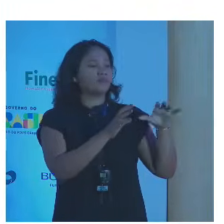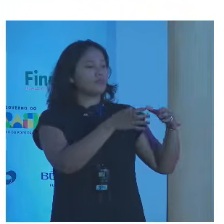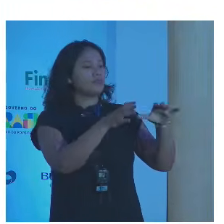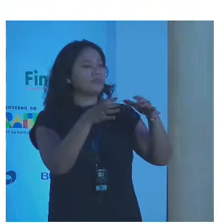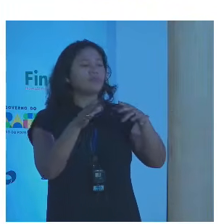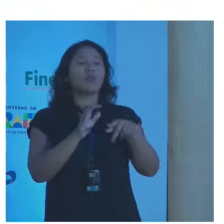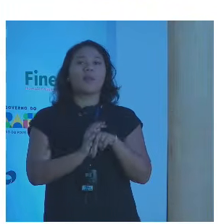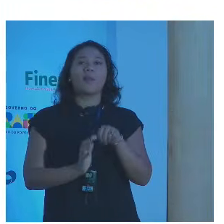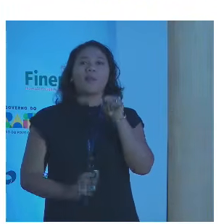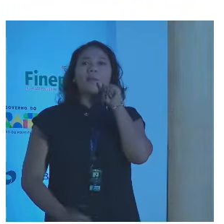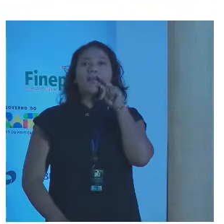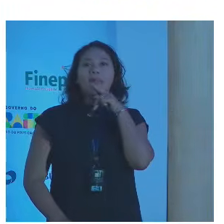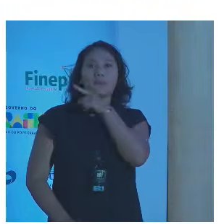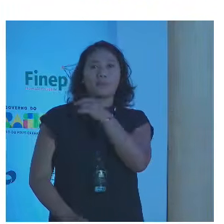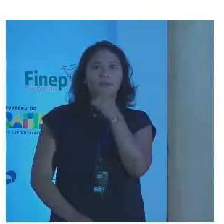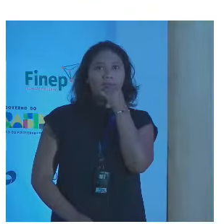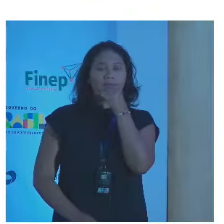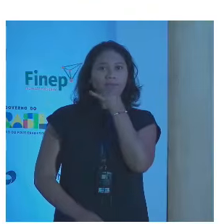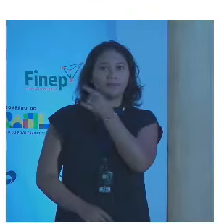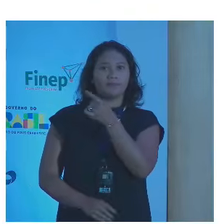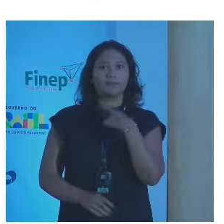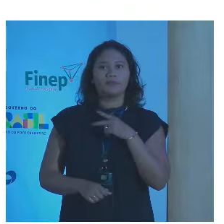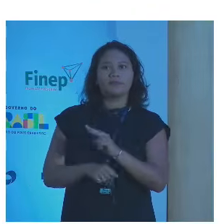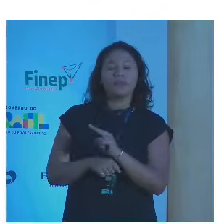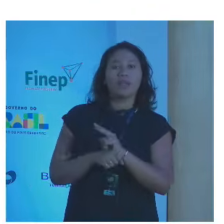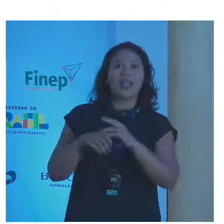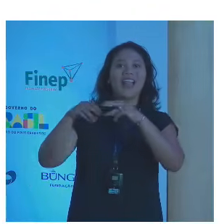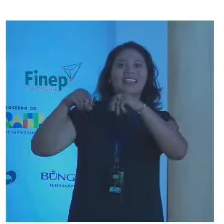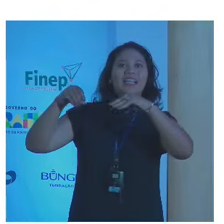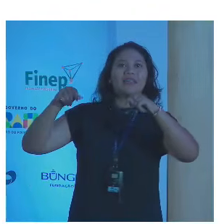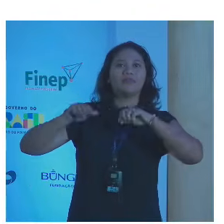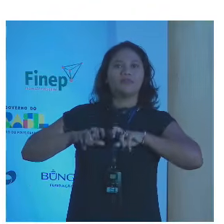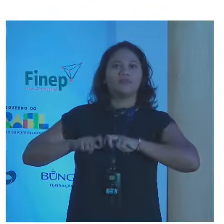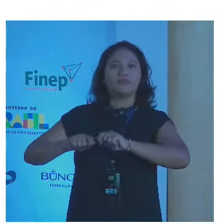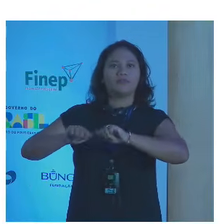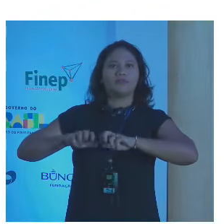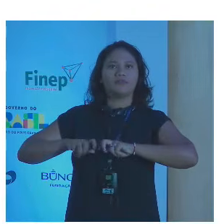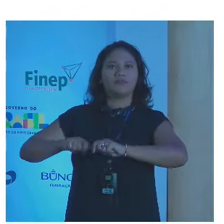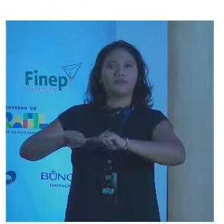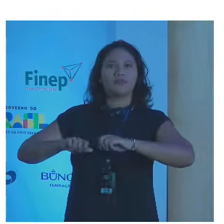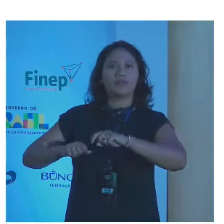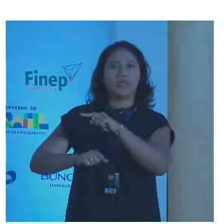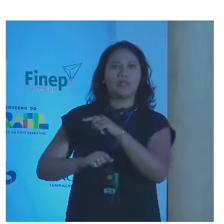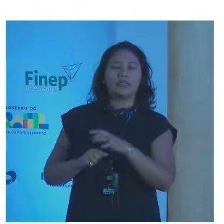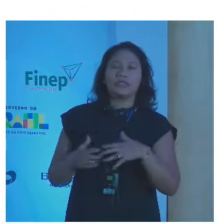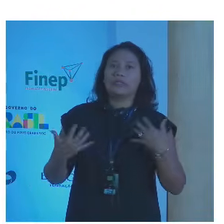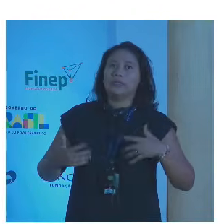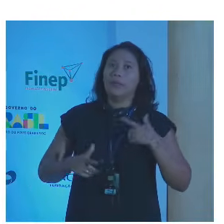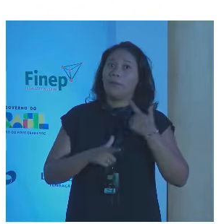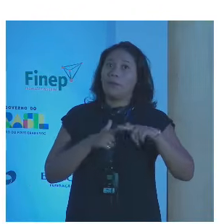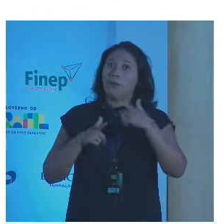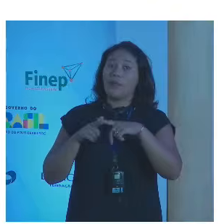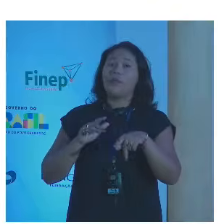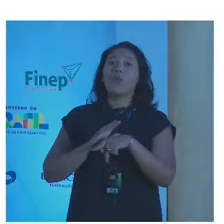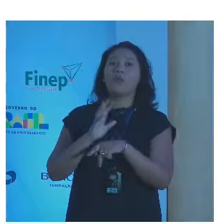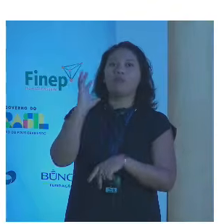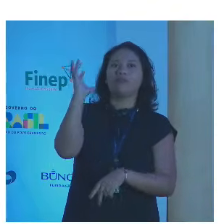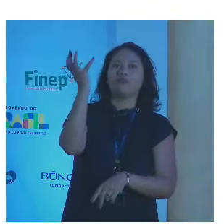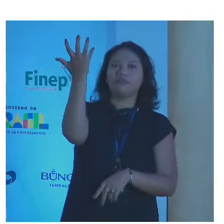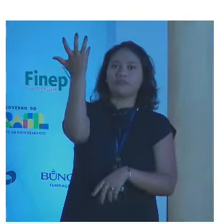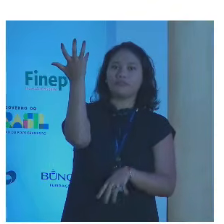do Amapá, por exemplo, áreas que são de cultivo de açaí, por exemplo, o pessoal tem enfrentado problemas já com